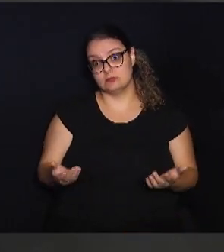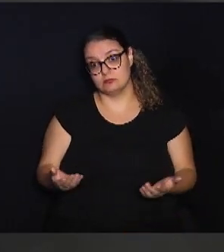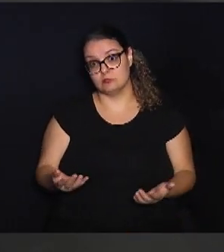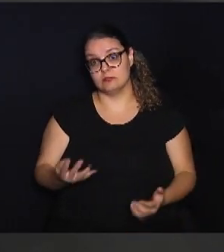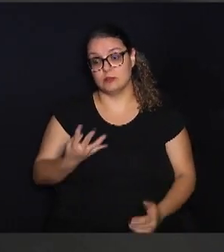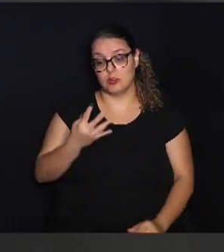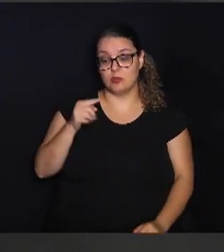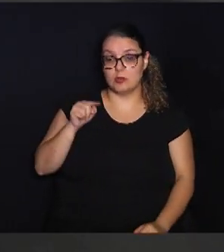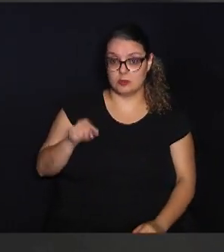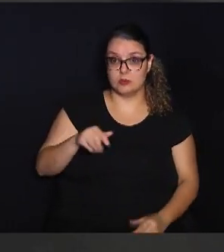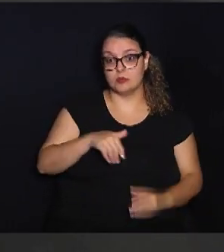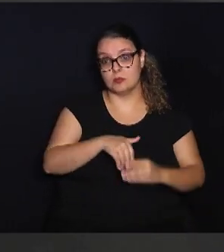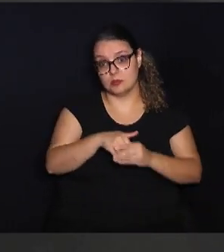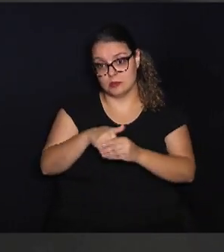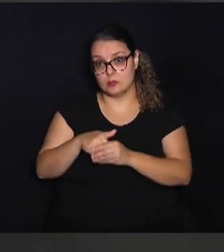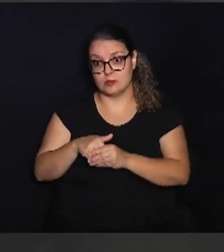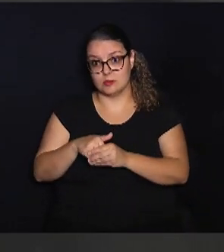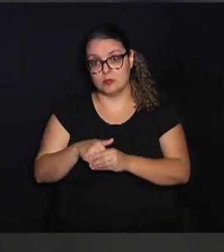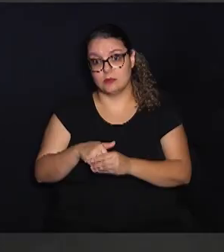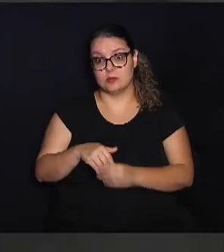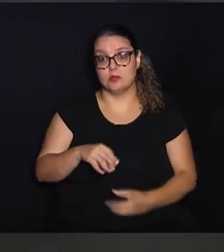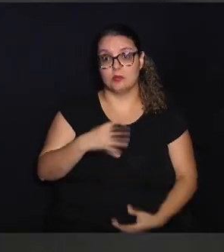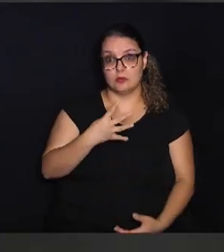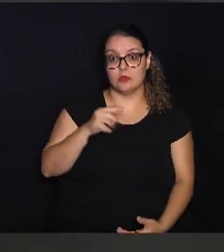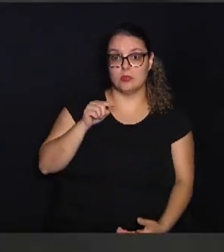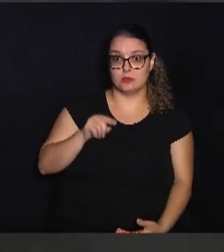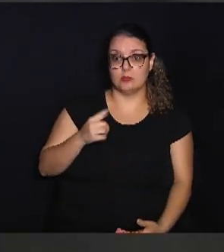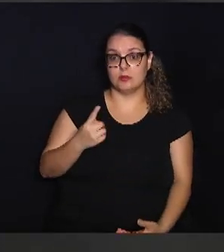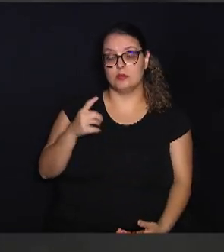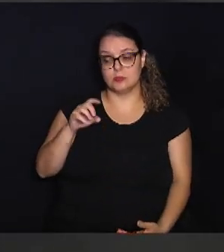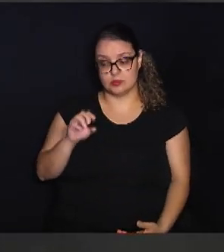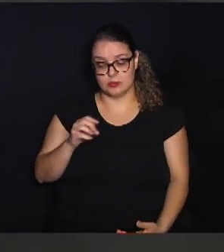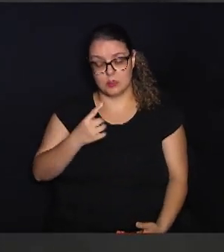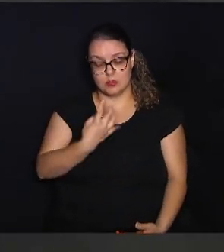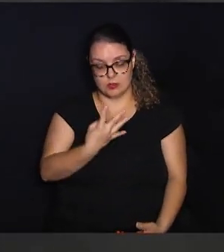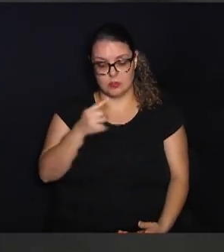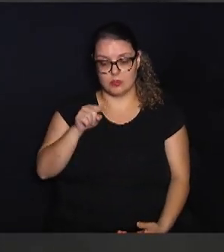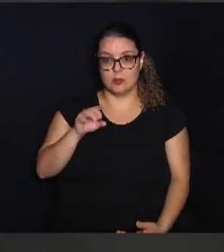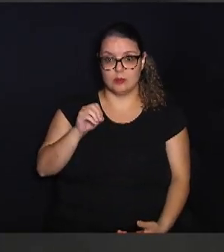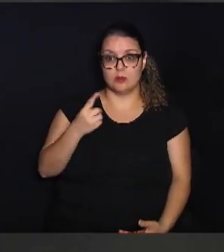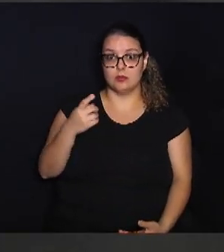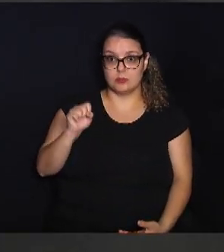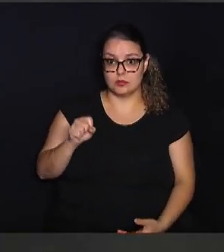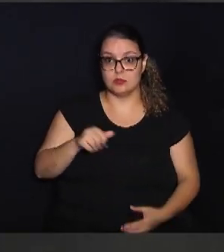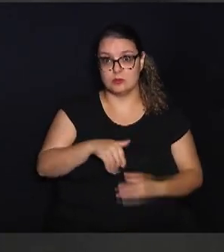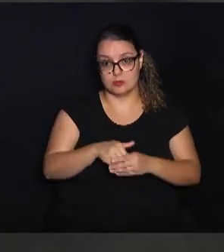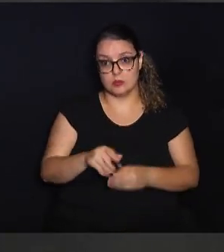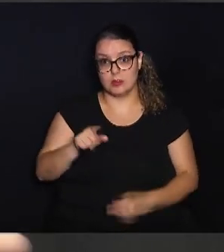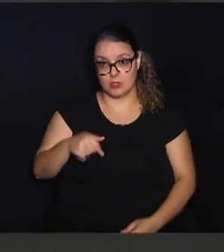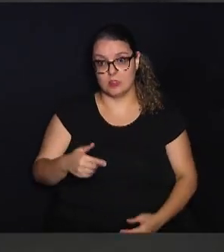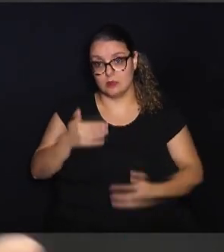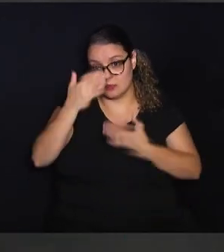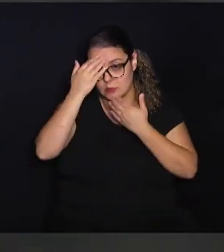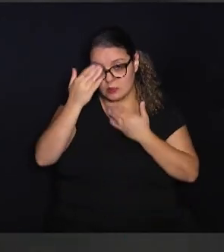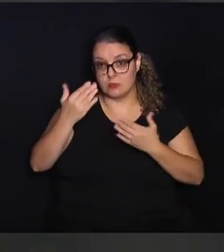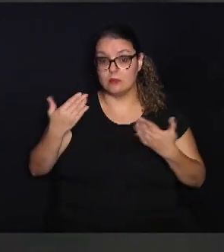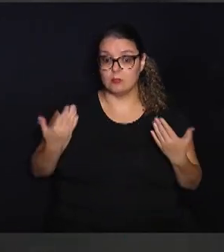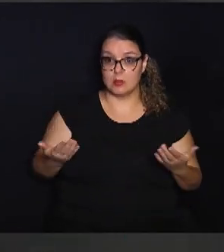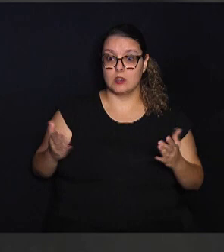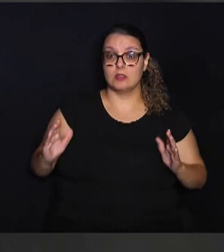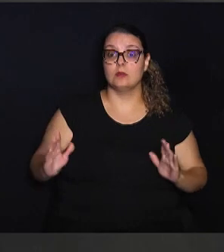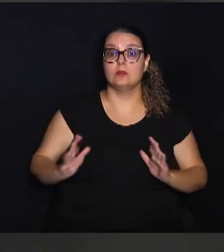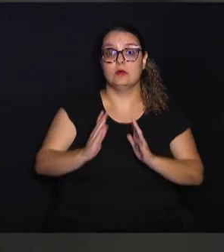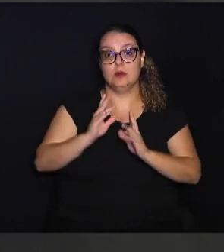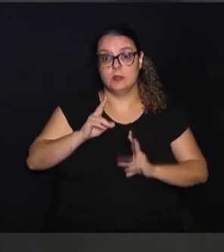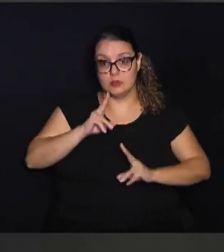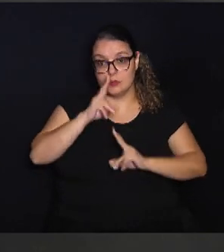4.000 votos, 4.018 votos é bastante gente, que eu agradeço e fico muito honrado. Porém, diante da força